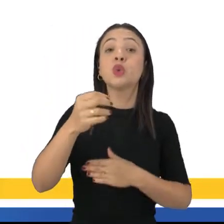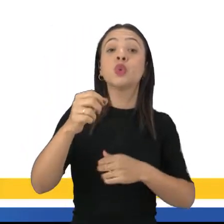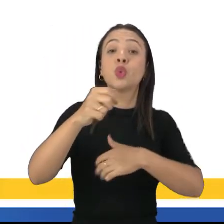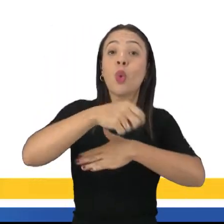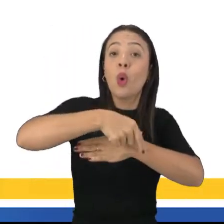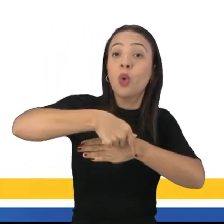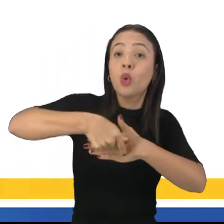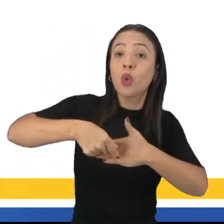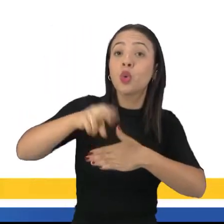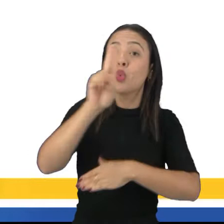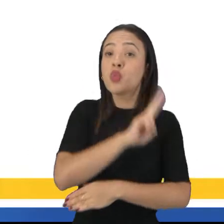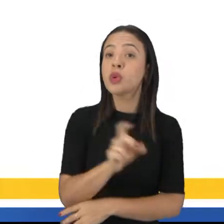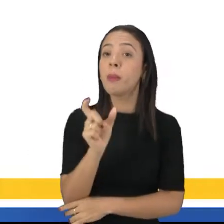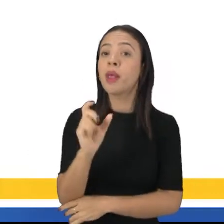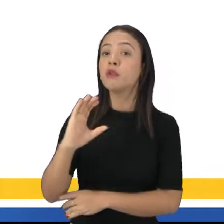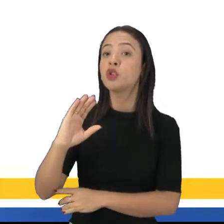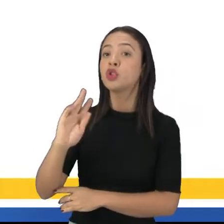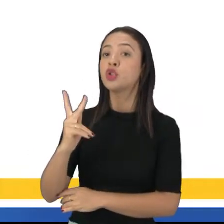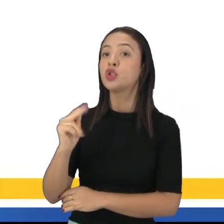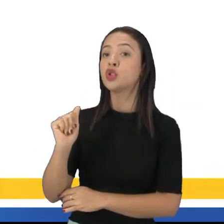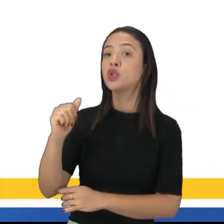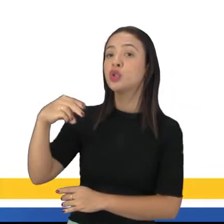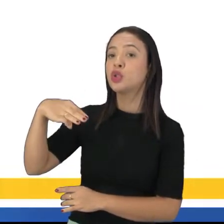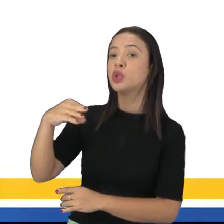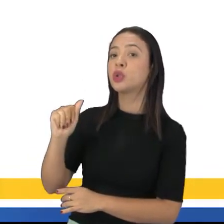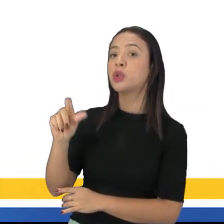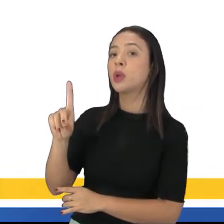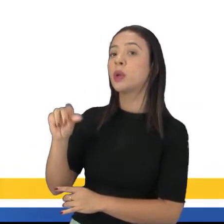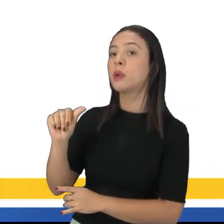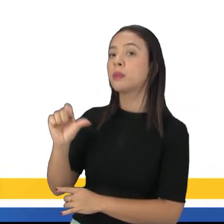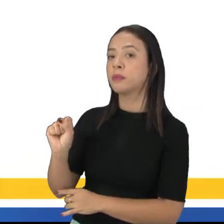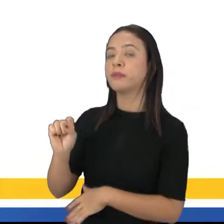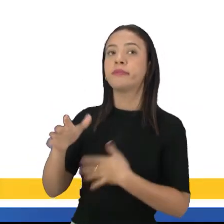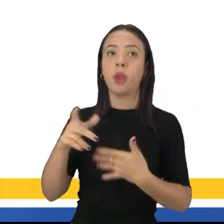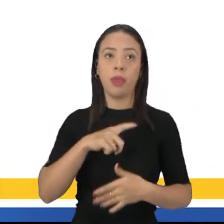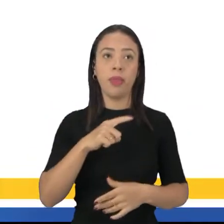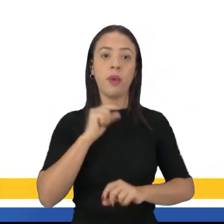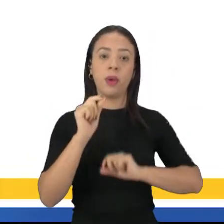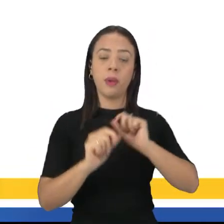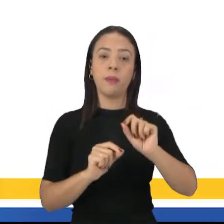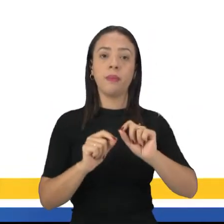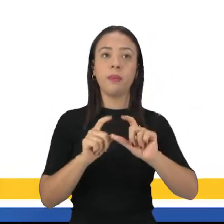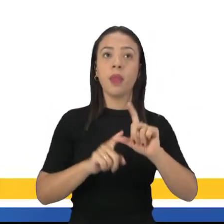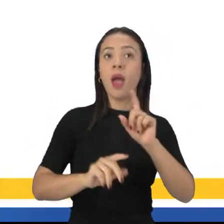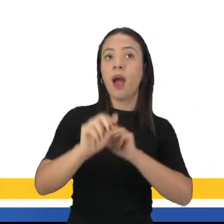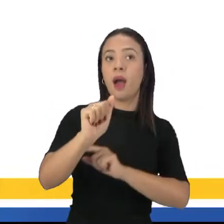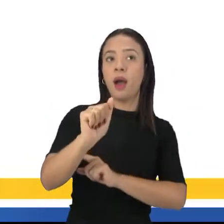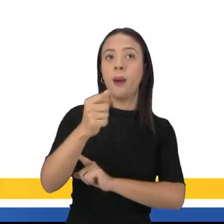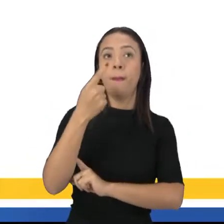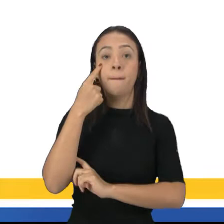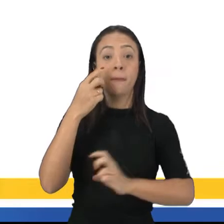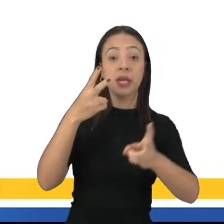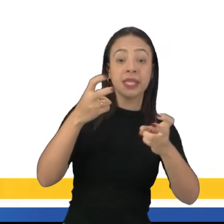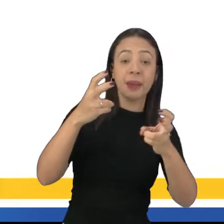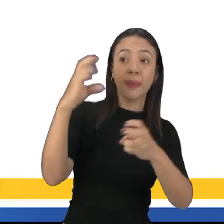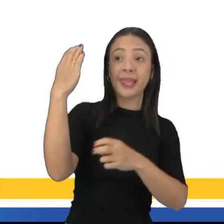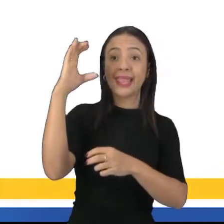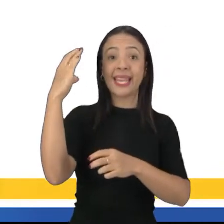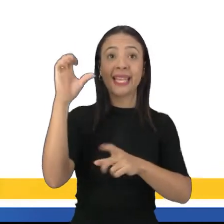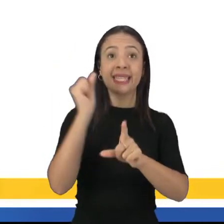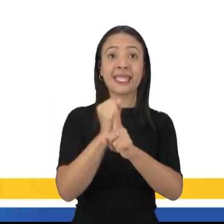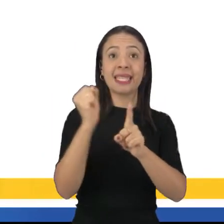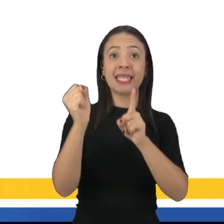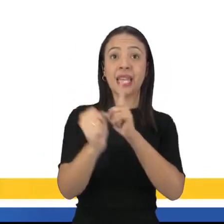essa palavra chamadas no texto. Então vamos aqui às opções. Vê nas ciências sociais